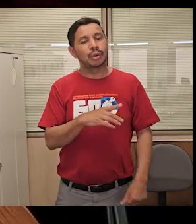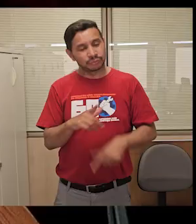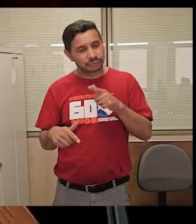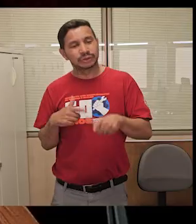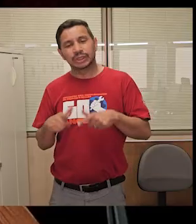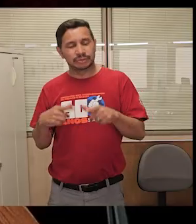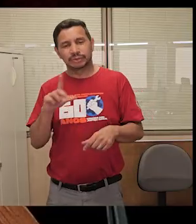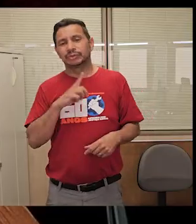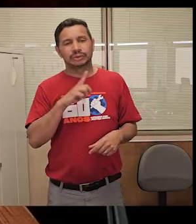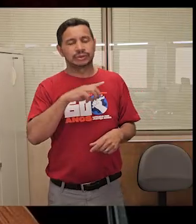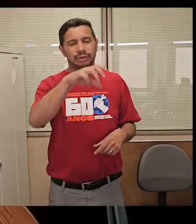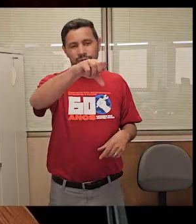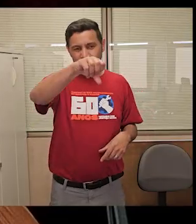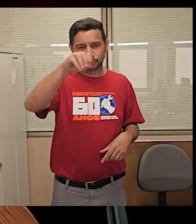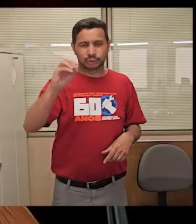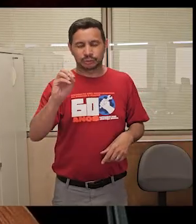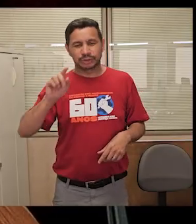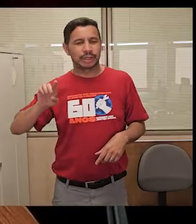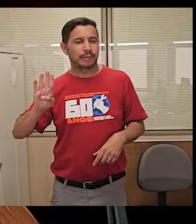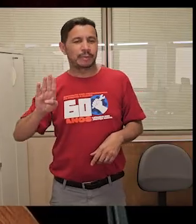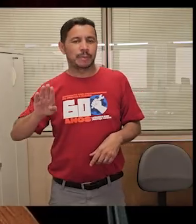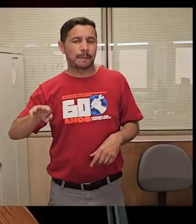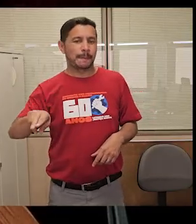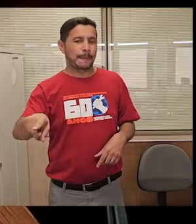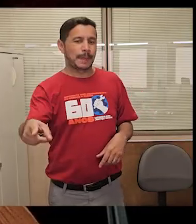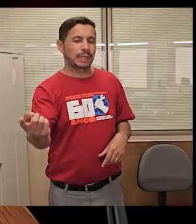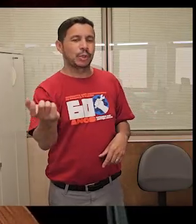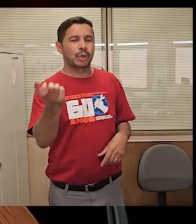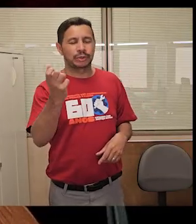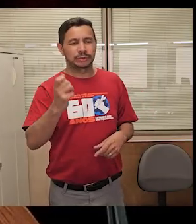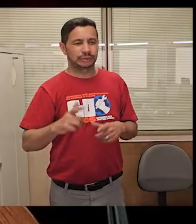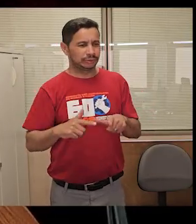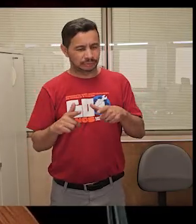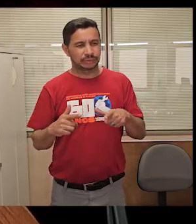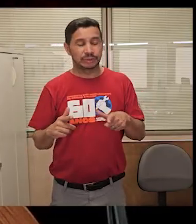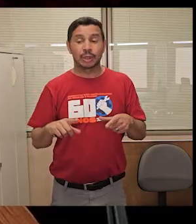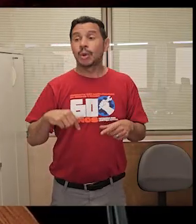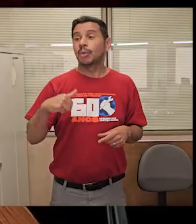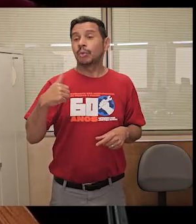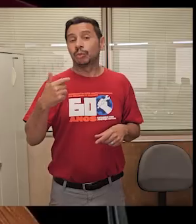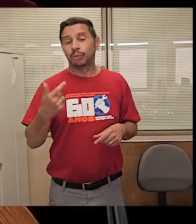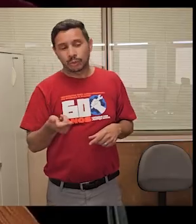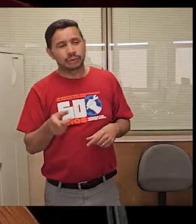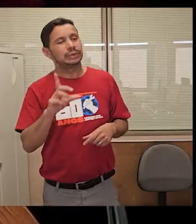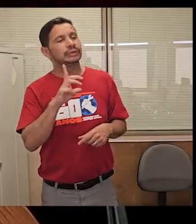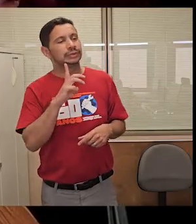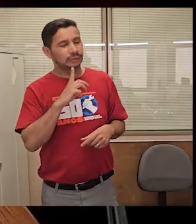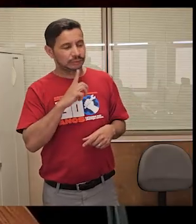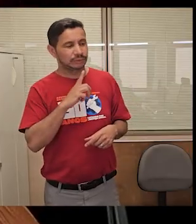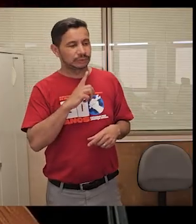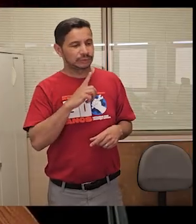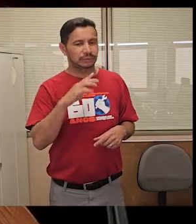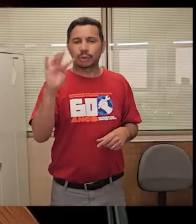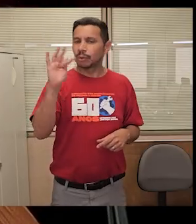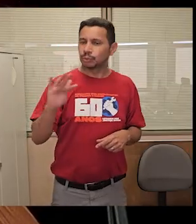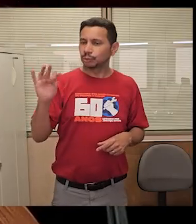90 milhões de postos no mundo. E vão surgir novos postos. Por outro lado, surgirão, pela perspectiva